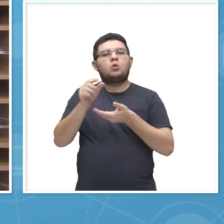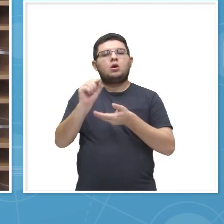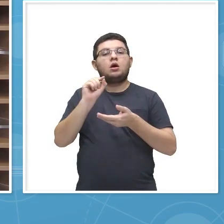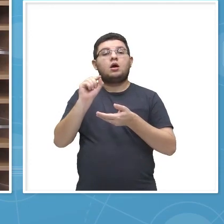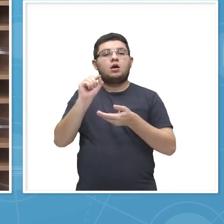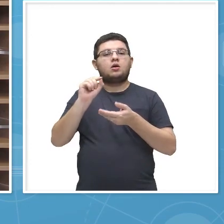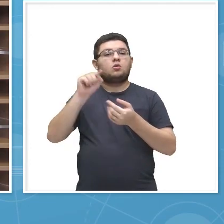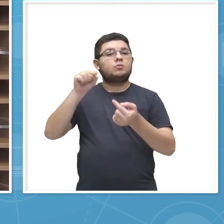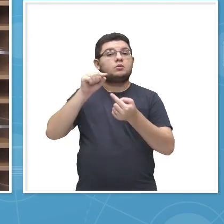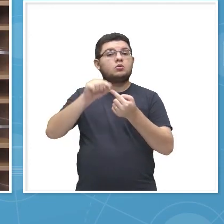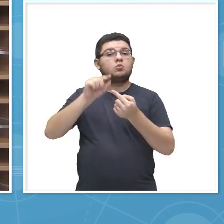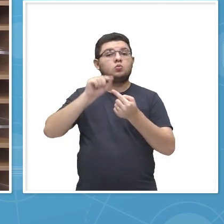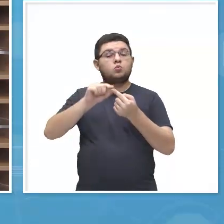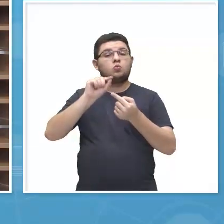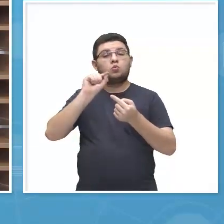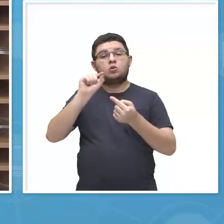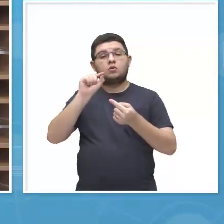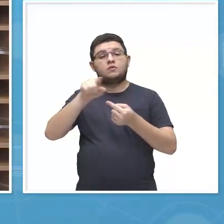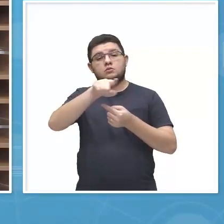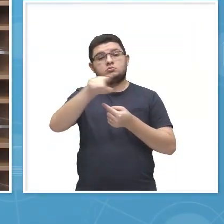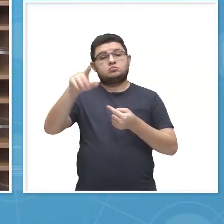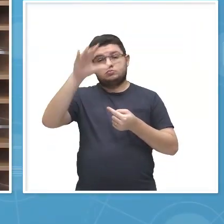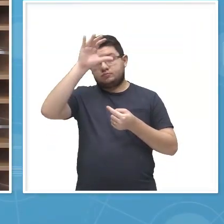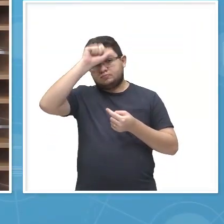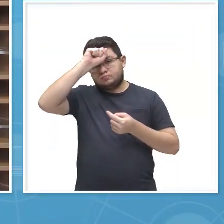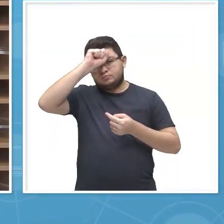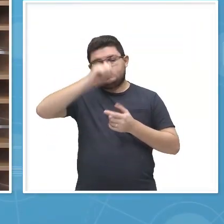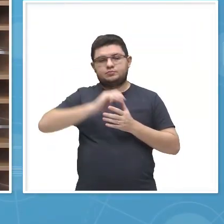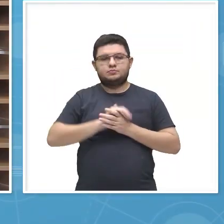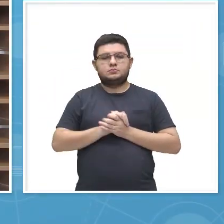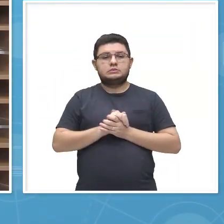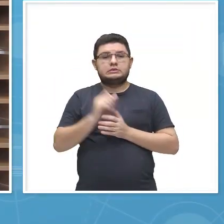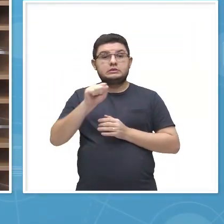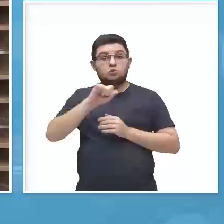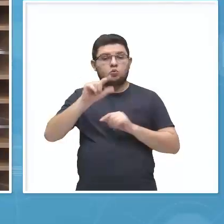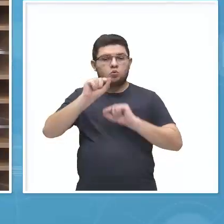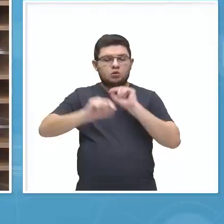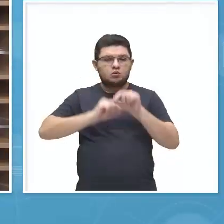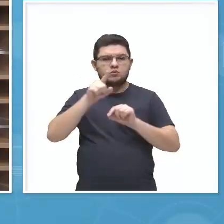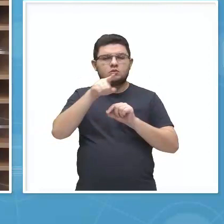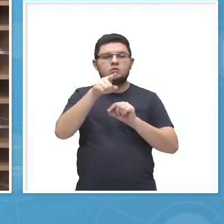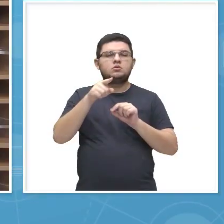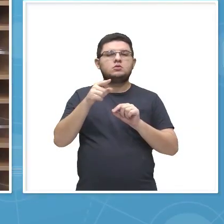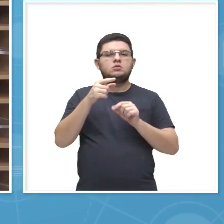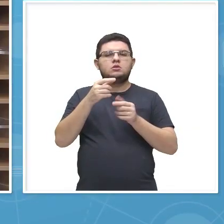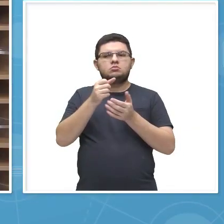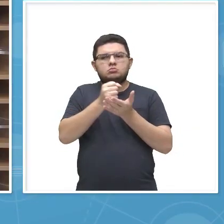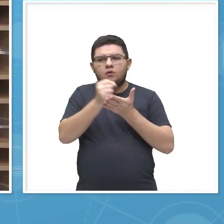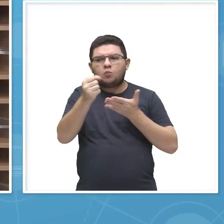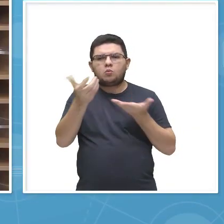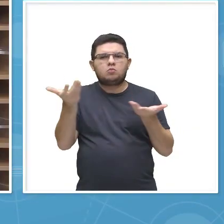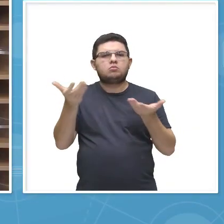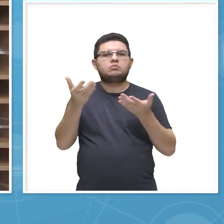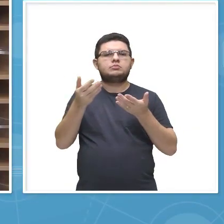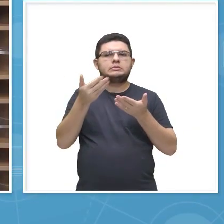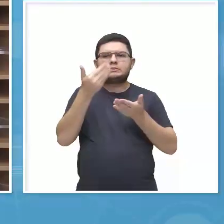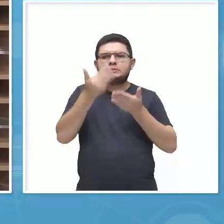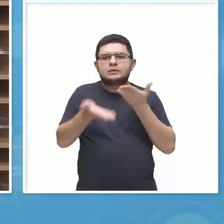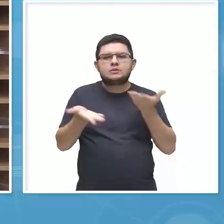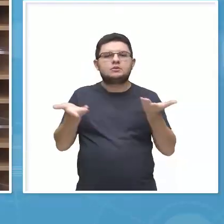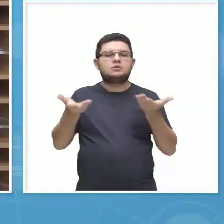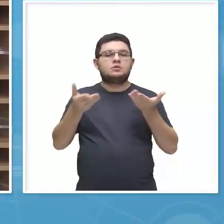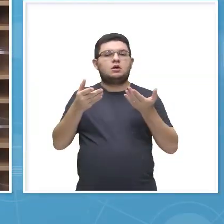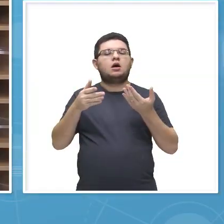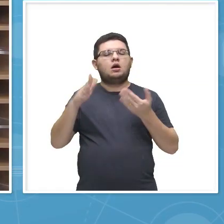entendendo compreendendo o assunto de hoje tá e para quem perdeu alguma coisa não lembre-se que tem tem a reprise à tarde tá